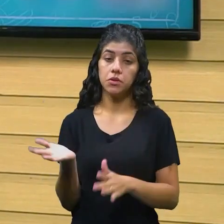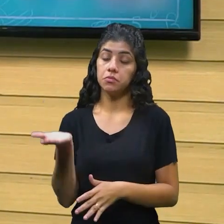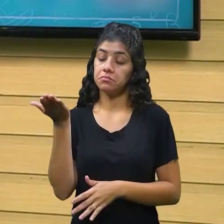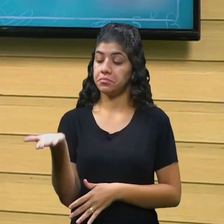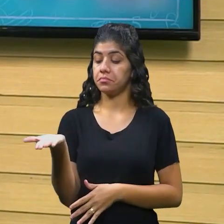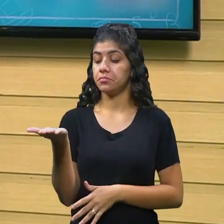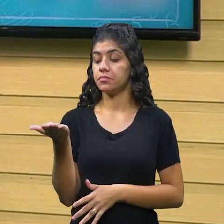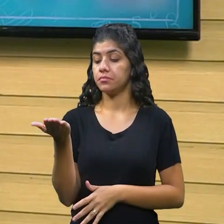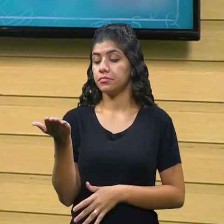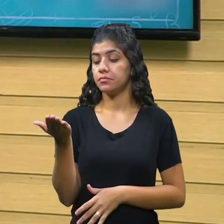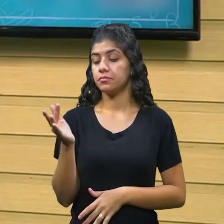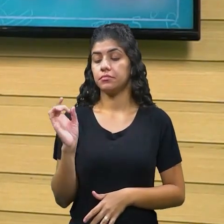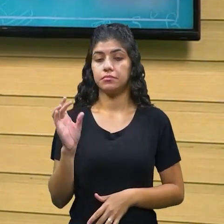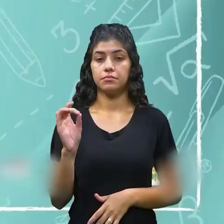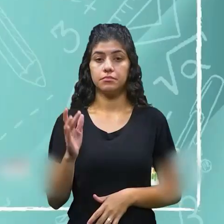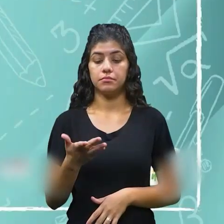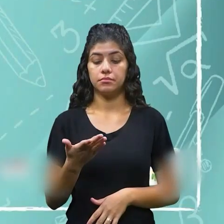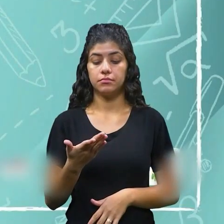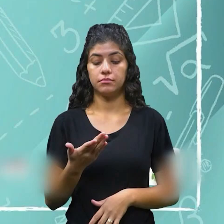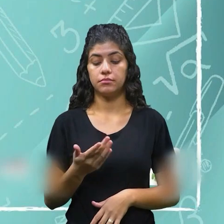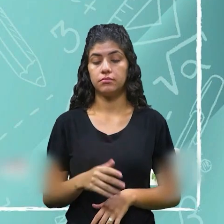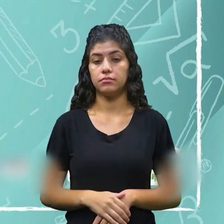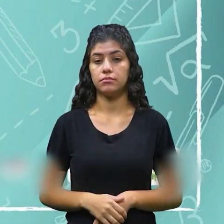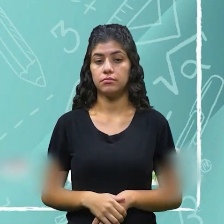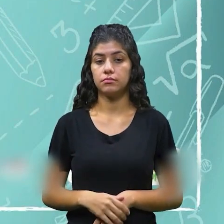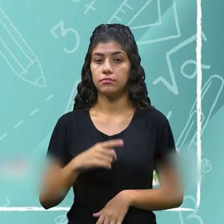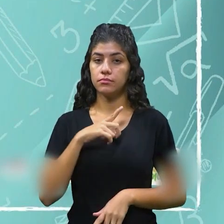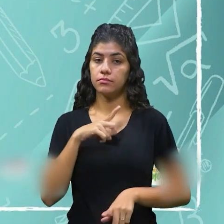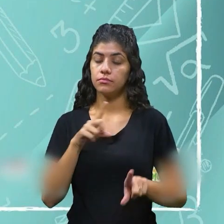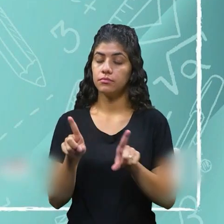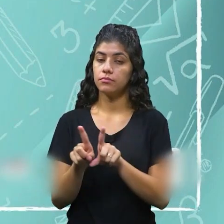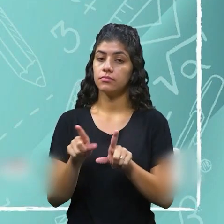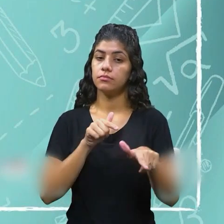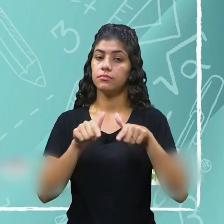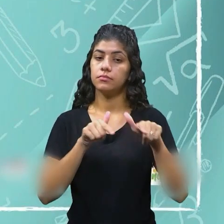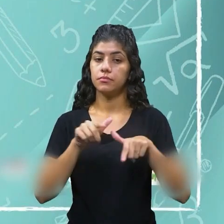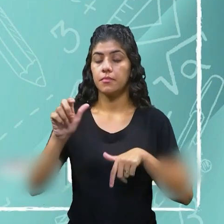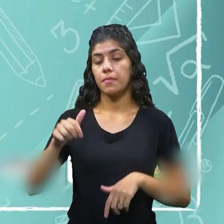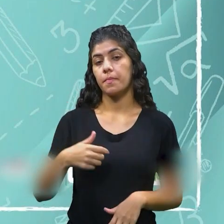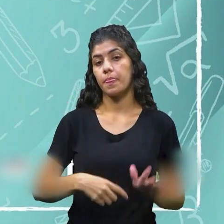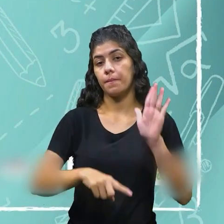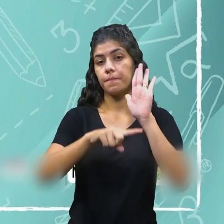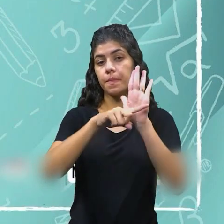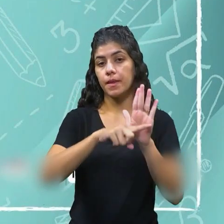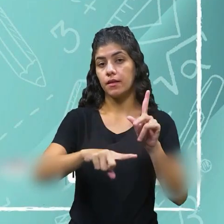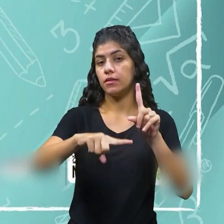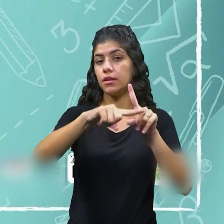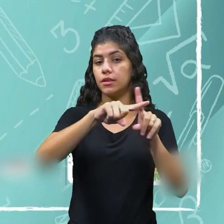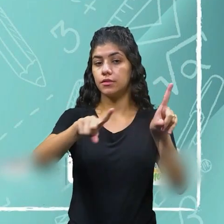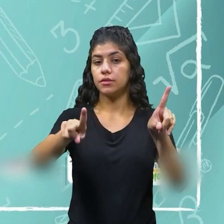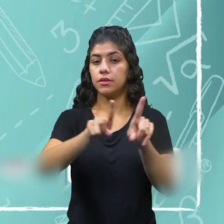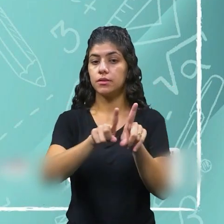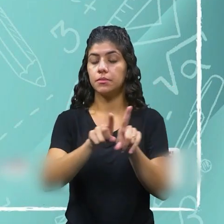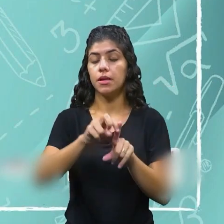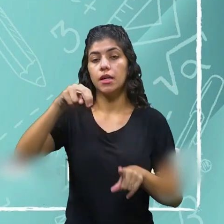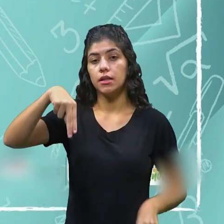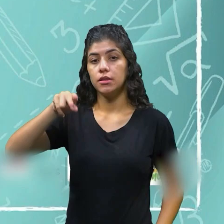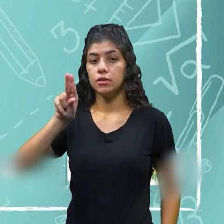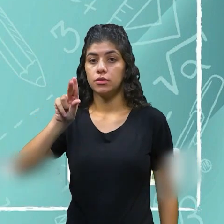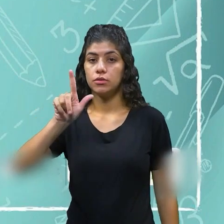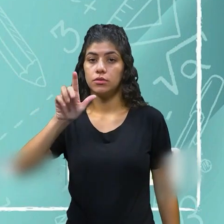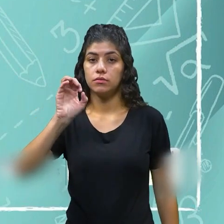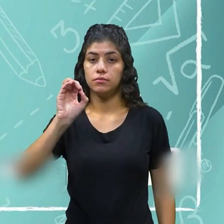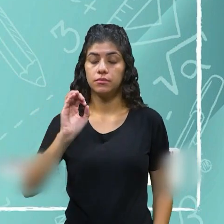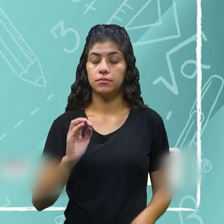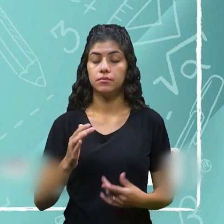apenas sustentando. Vocês têm trabalhos do tipo positivo, do tipo negativo e também do tipo nulo,